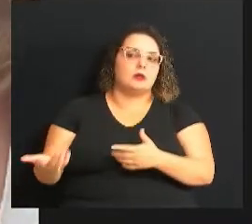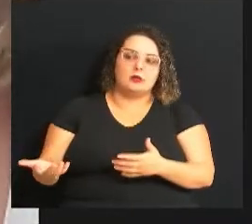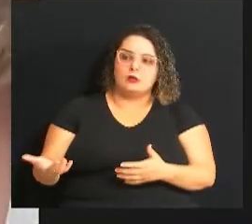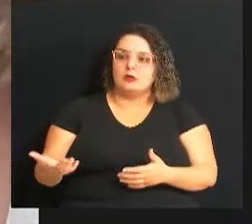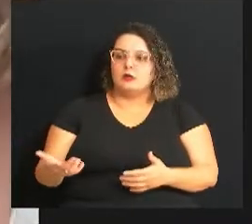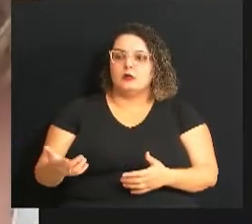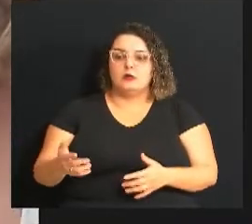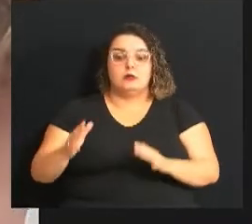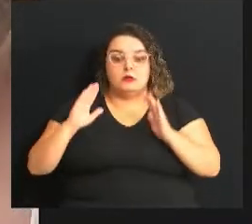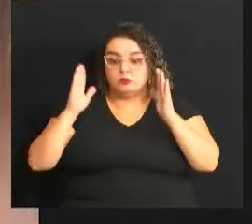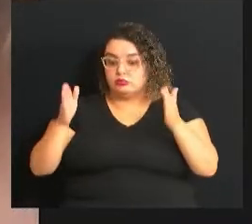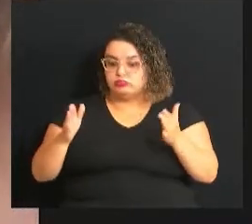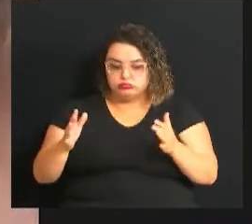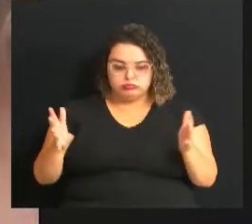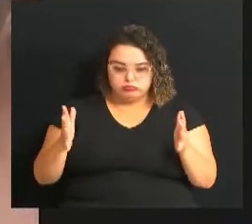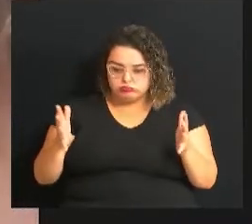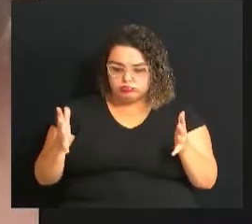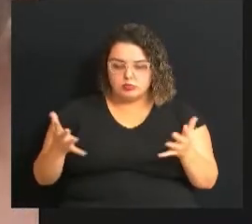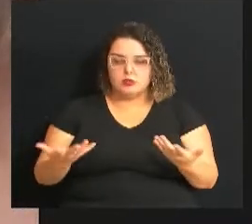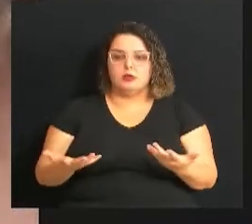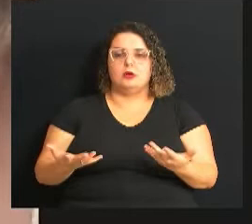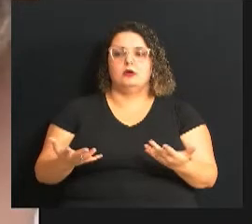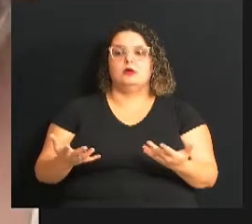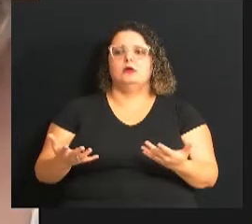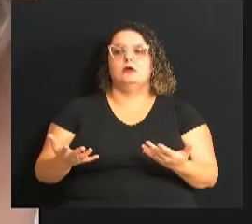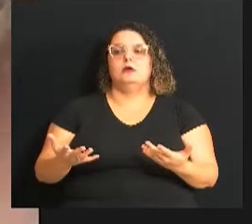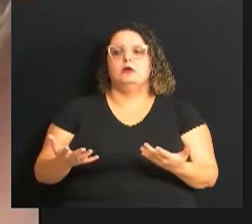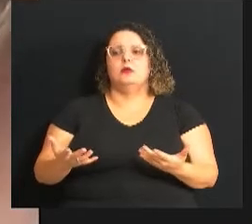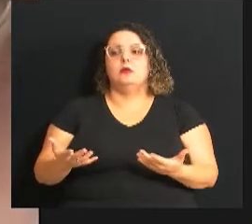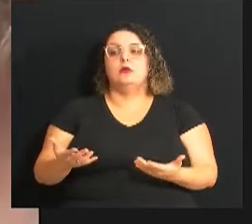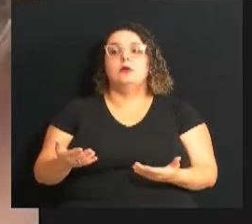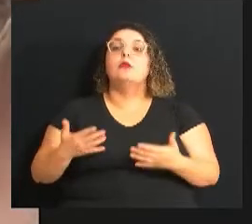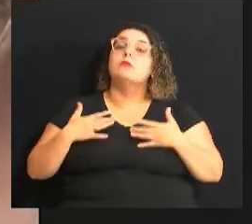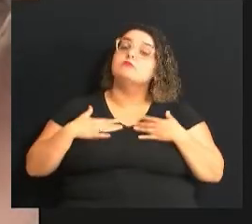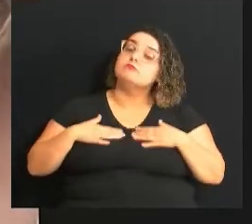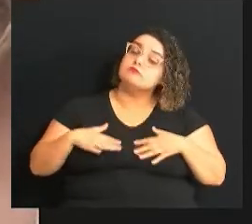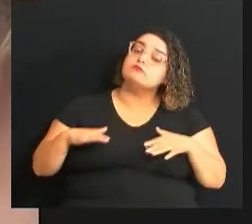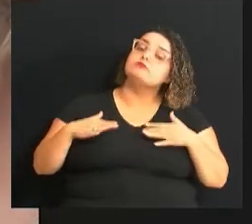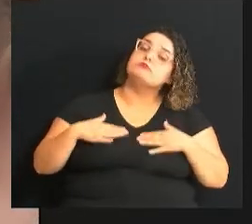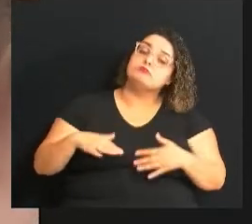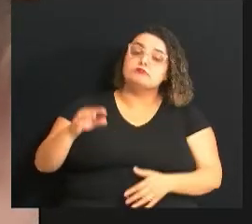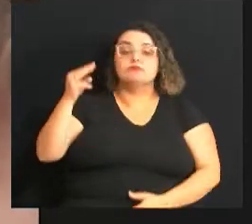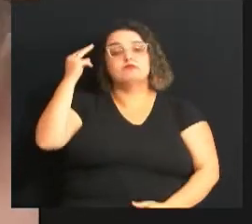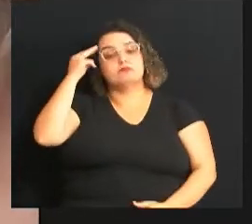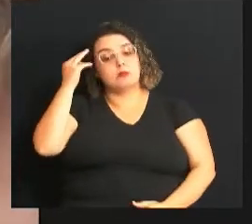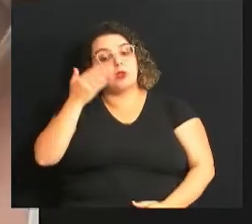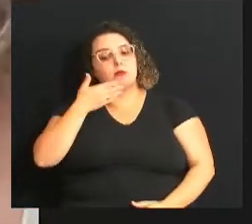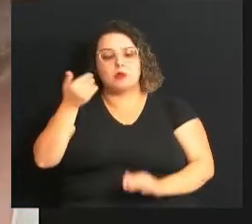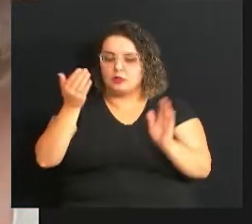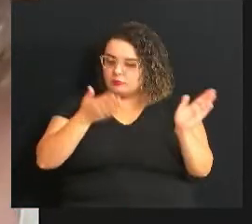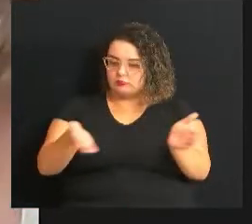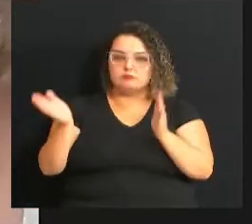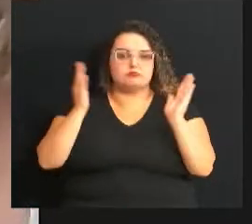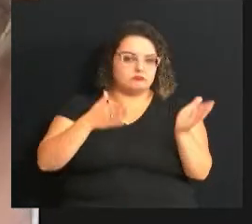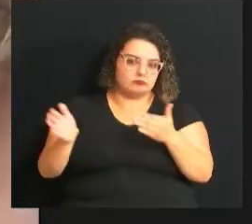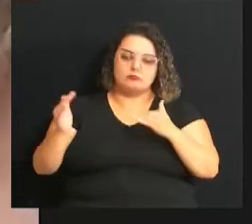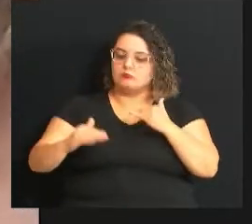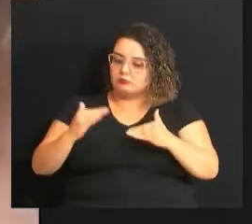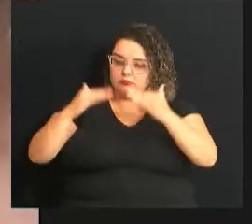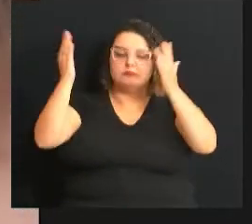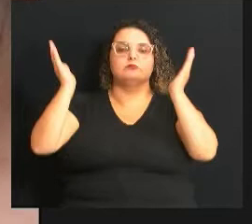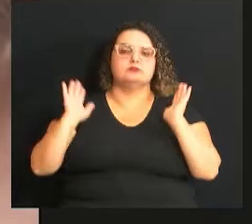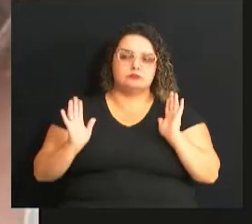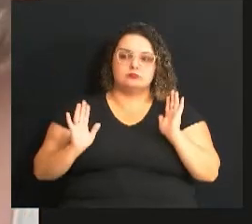100% ligado. Então, é lógico, quanto melhor descansar essa mente, melhor a produtividade. Agora, há uma preocupação